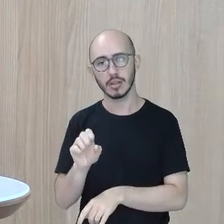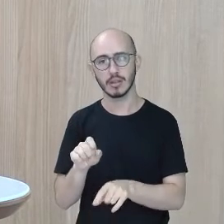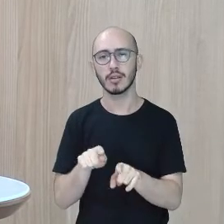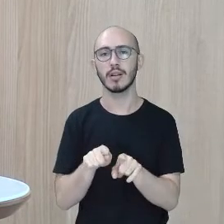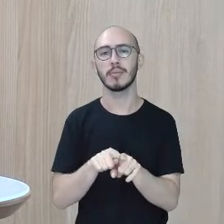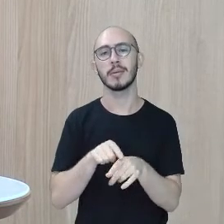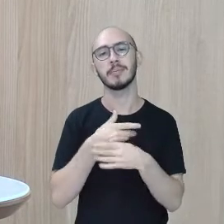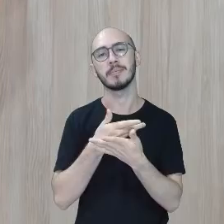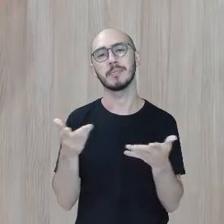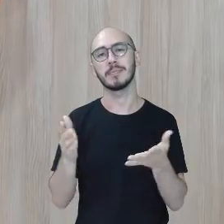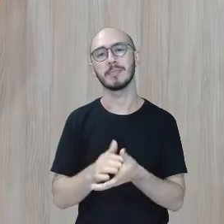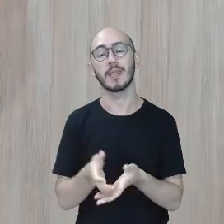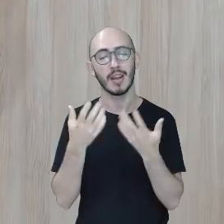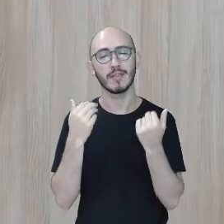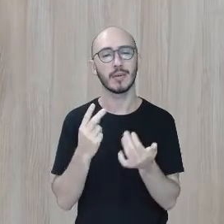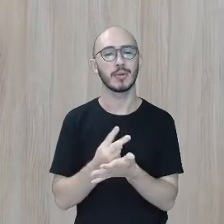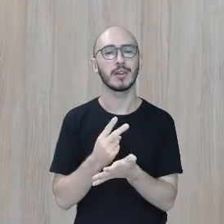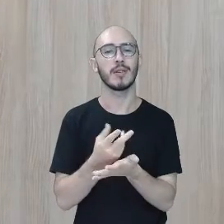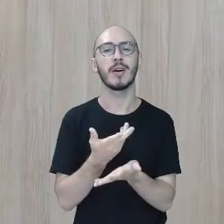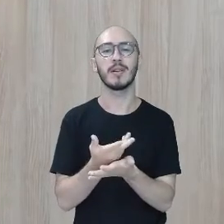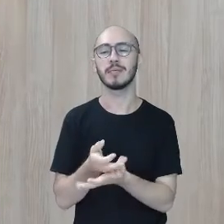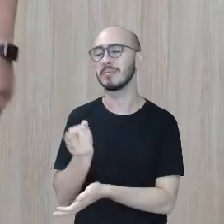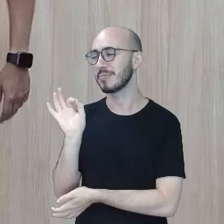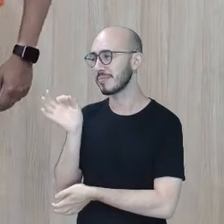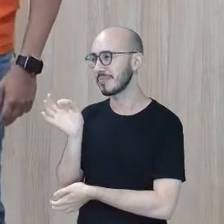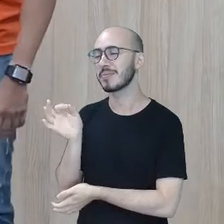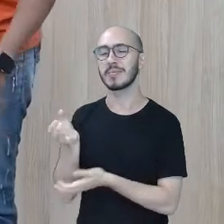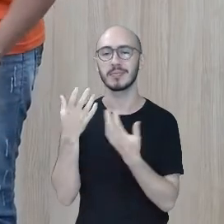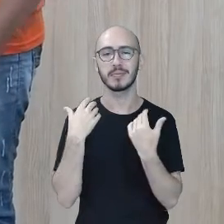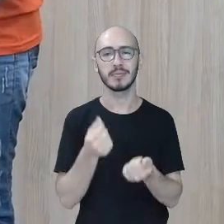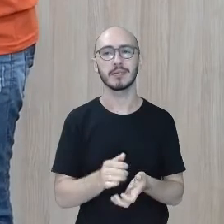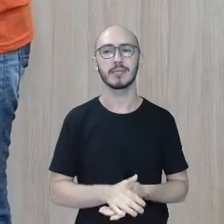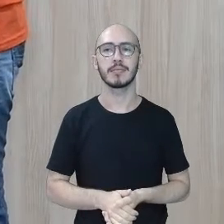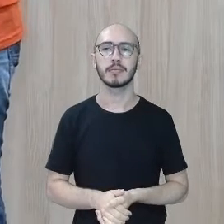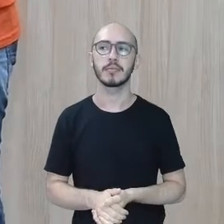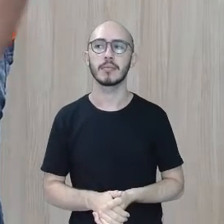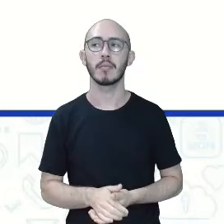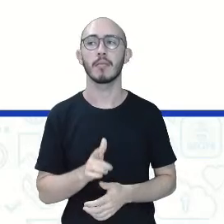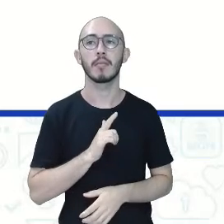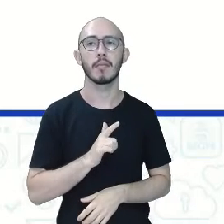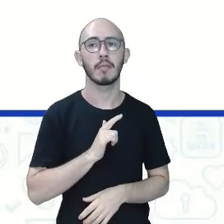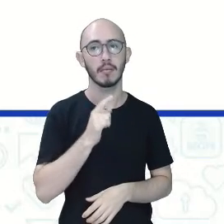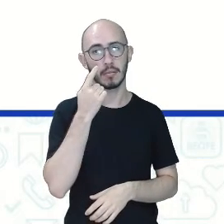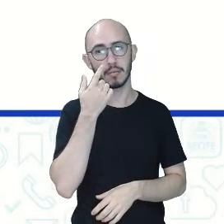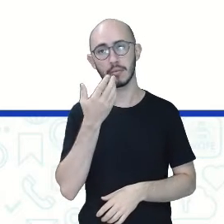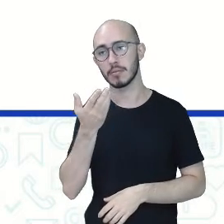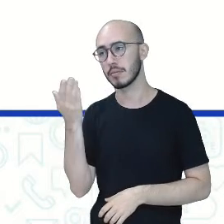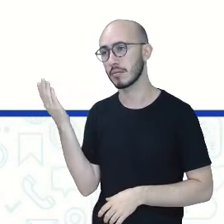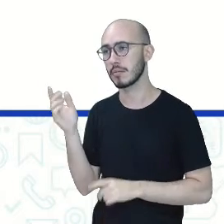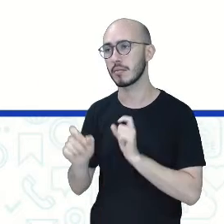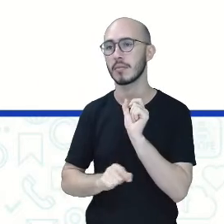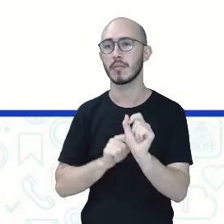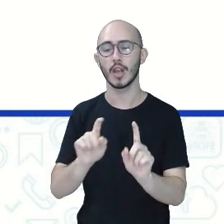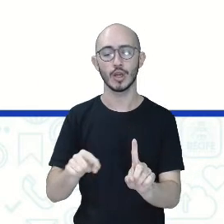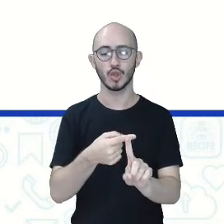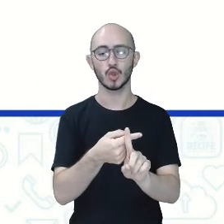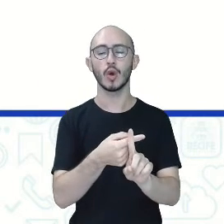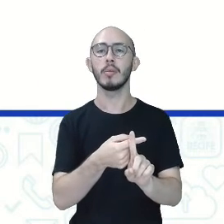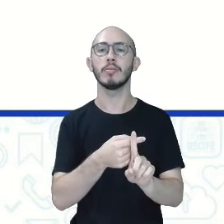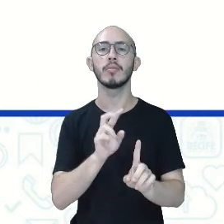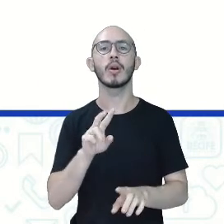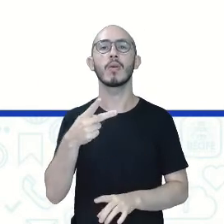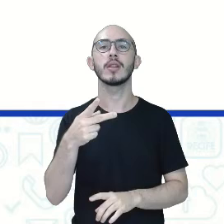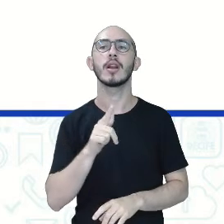enfim. Vamos embora, vamos correr com Show essa de aula. bola, let's go. Ó, então temos aqui o quadrado da soma, certo? Você pode